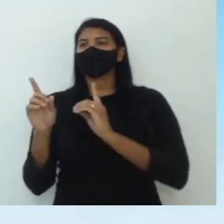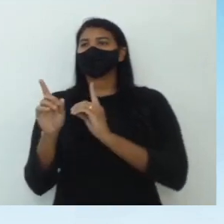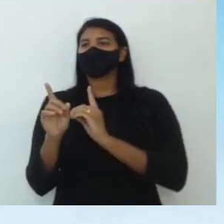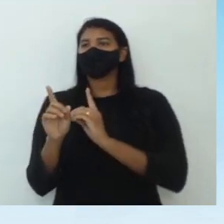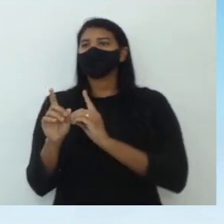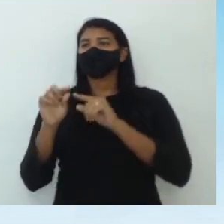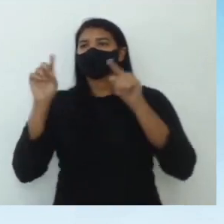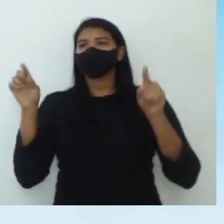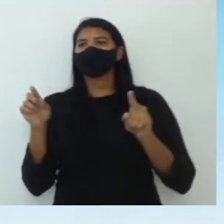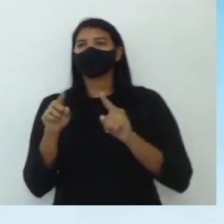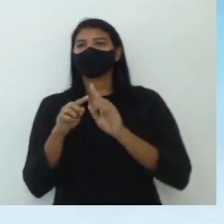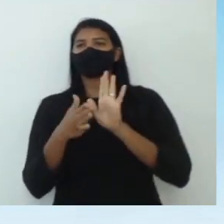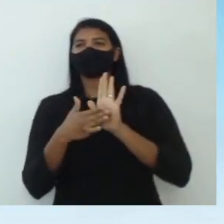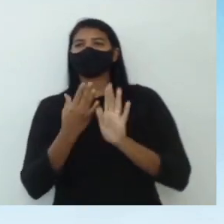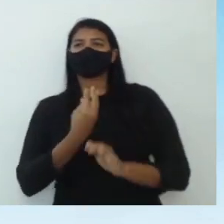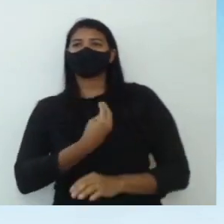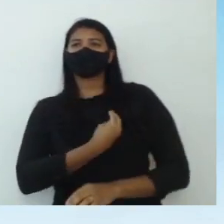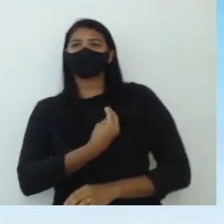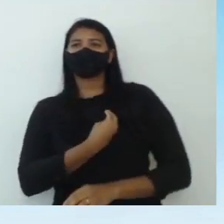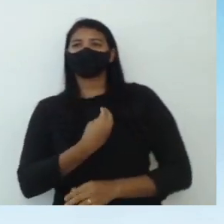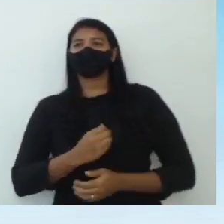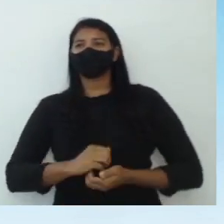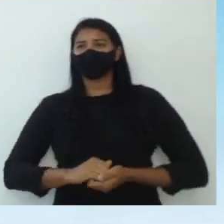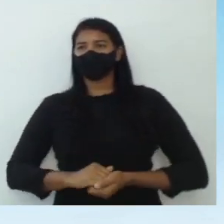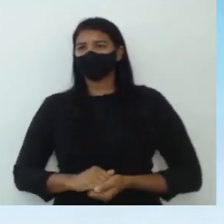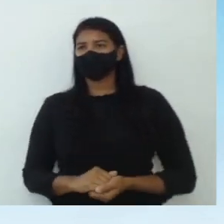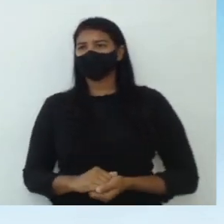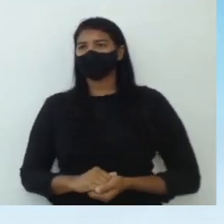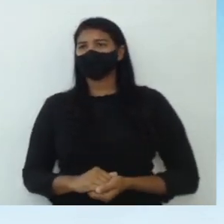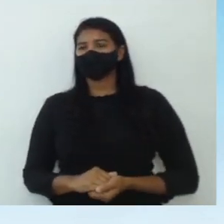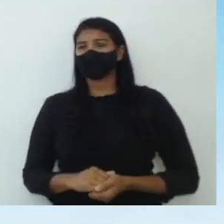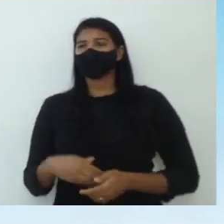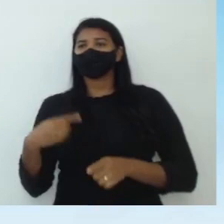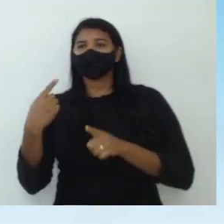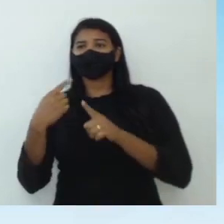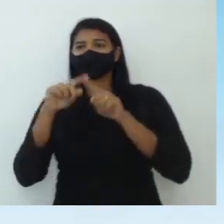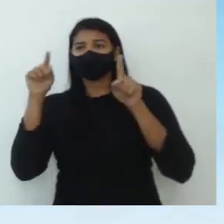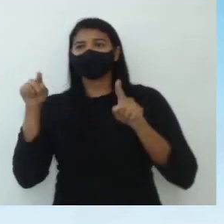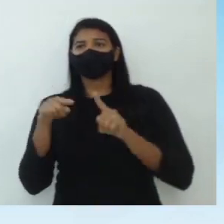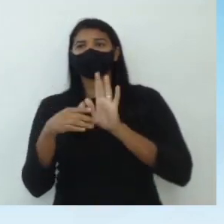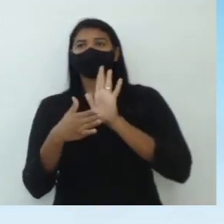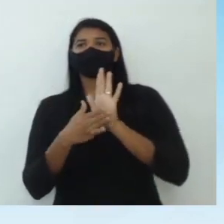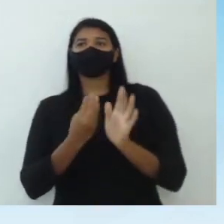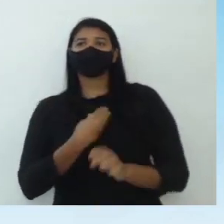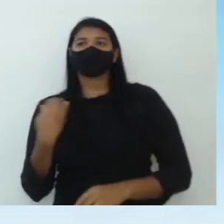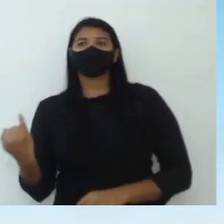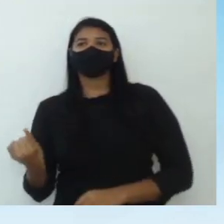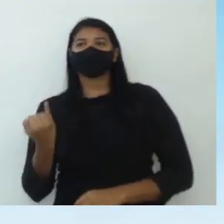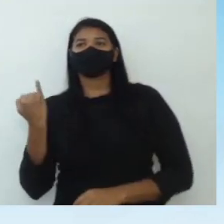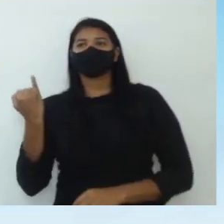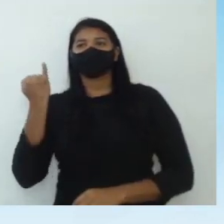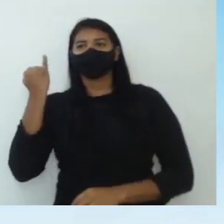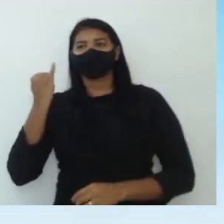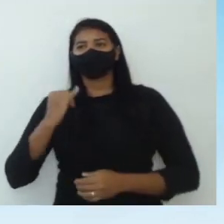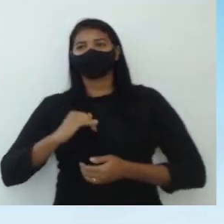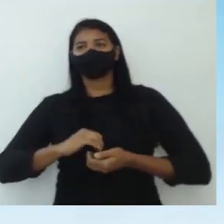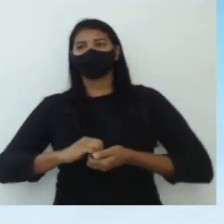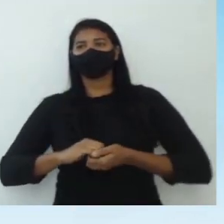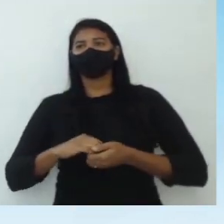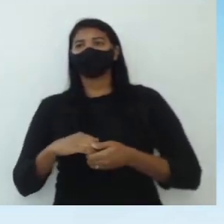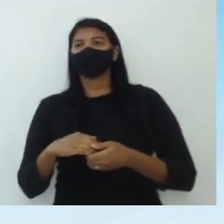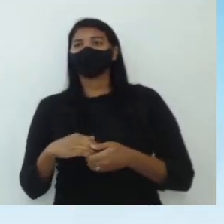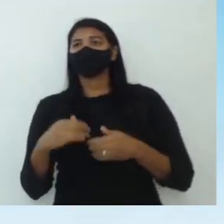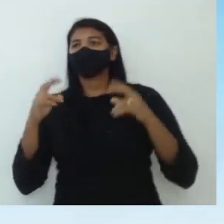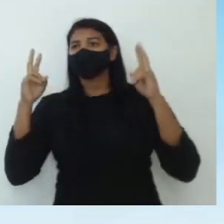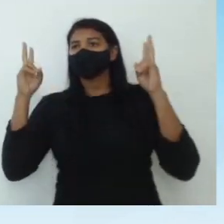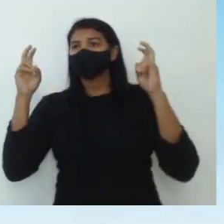nosso projeto de vida, não é isso, professora? Exatamente, porque projeto de vida é fundamental. Mas qual será o